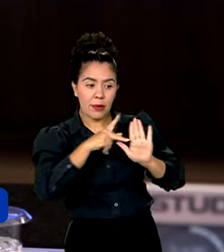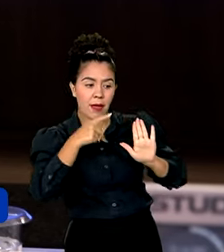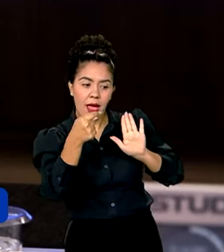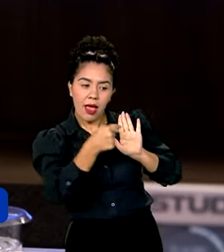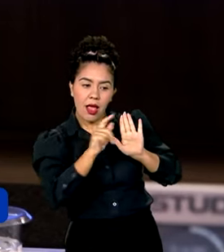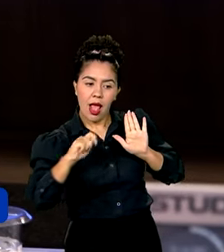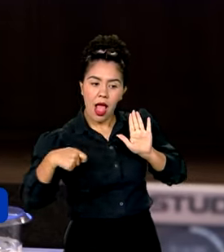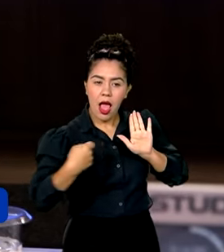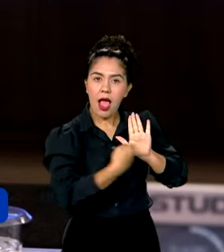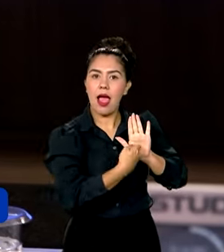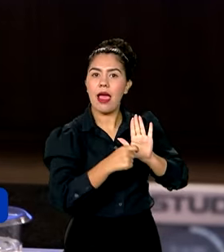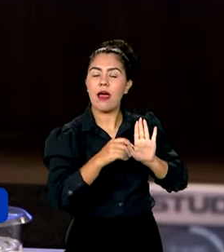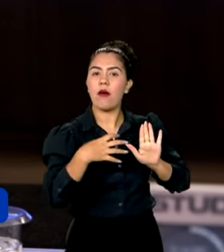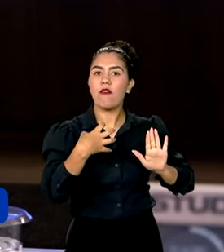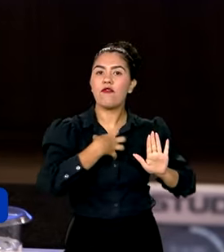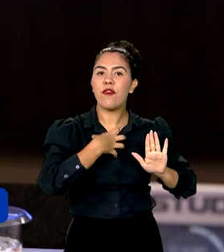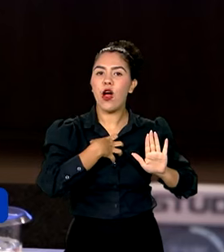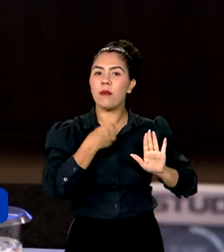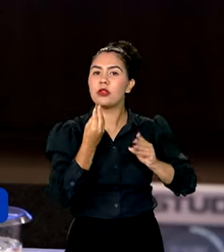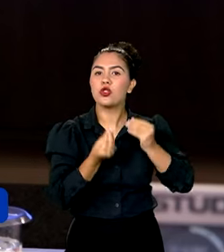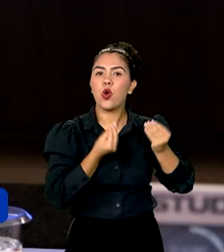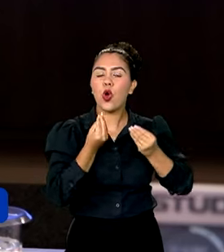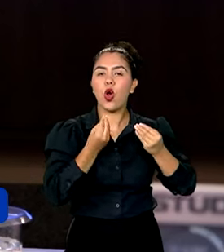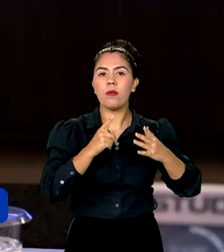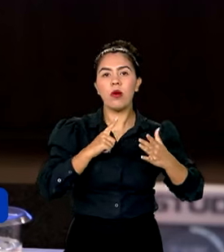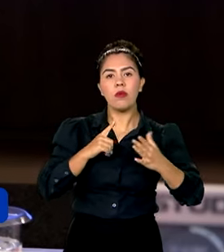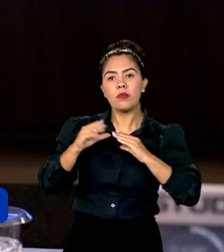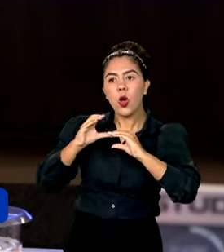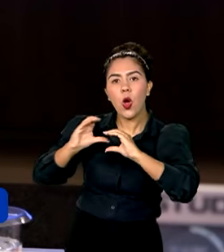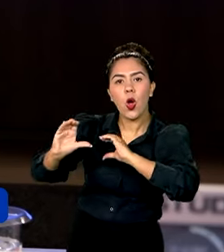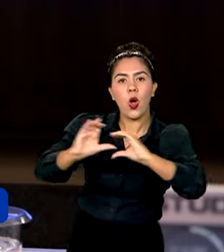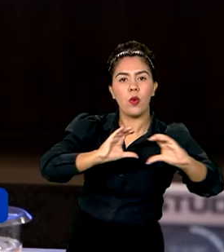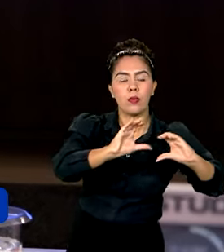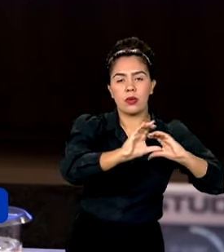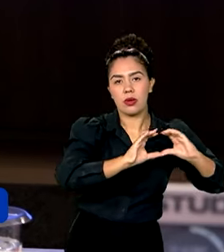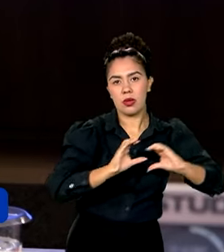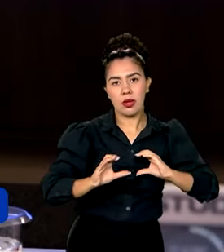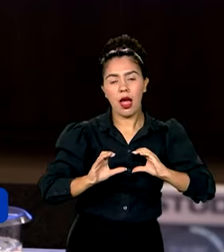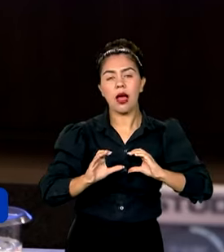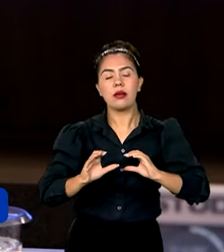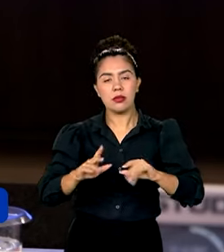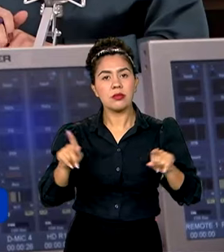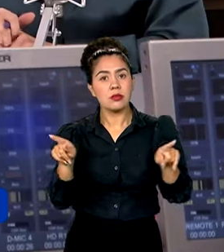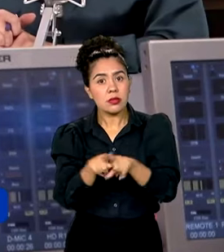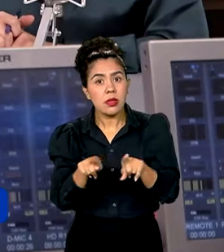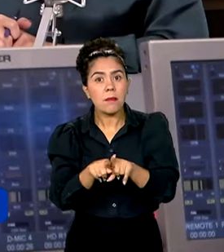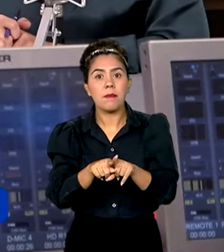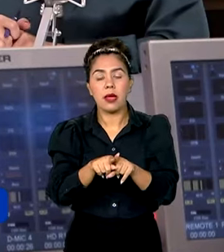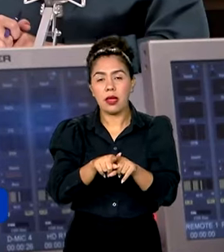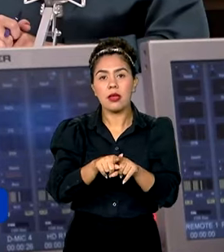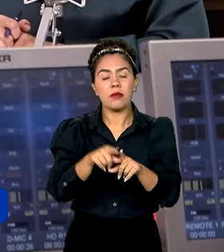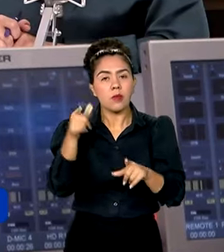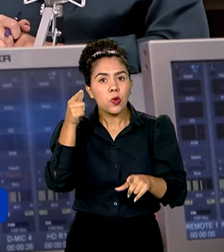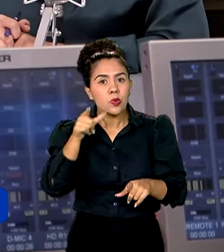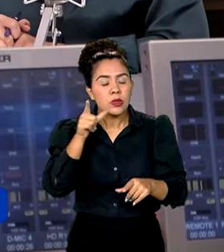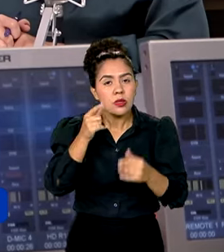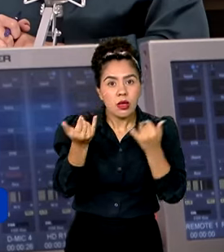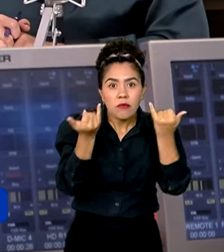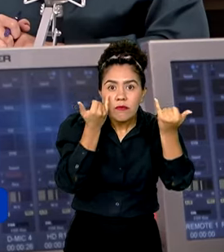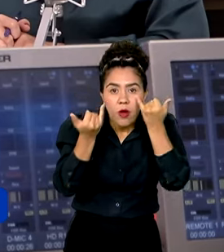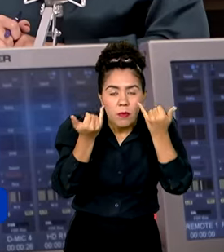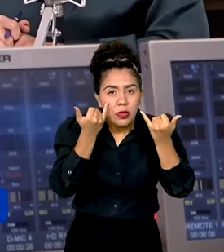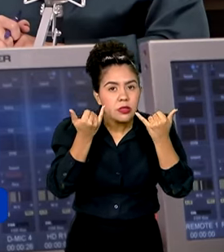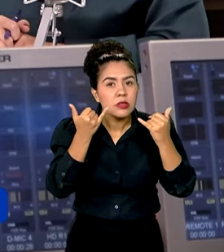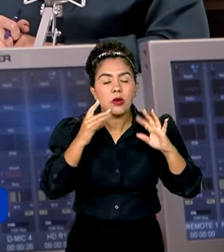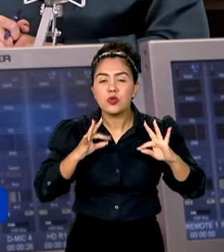brasileiro que vai ali em qualquer unidade do SUS e também que possa est bem informado sobre todos os